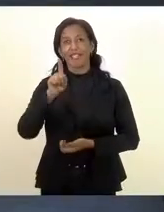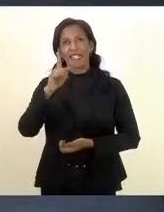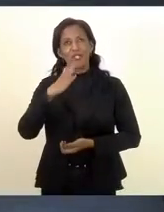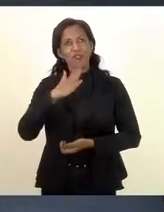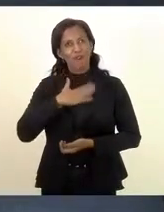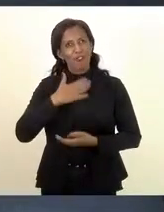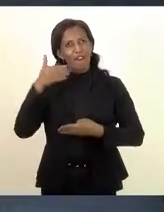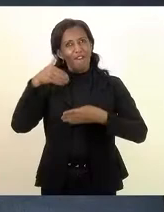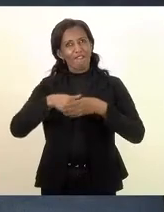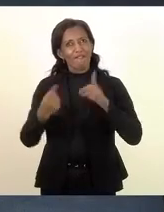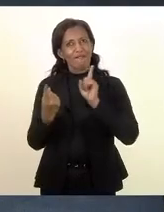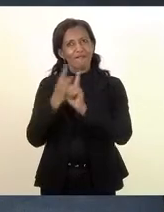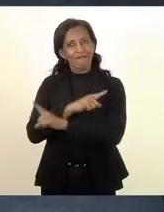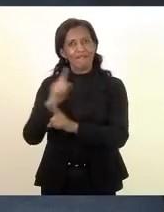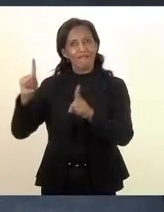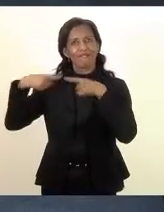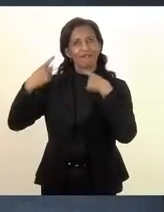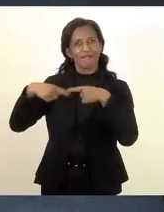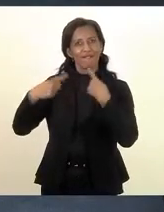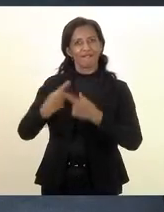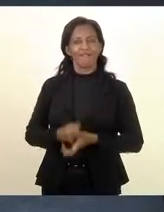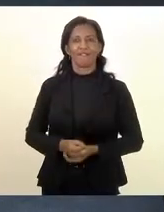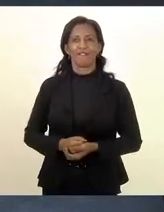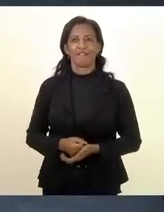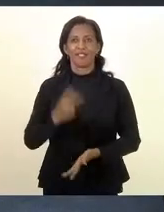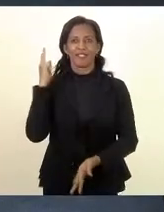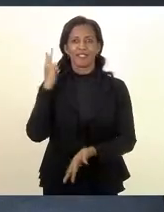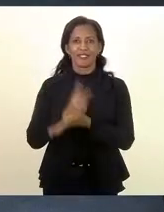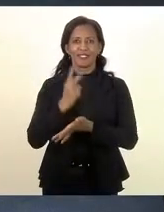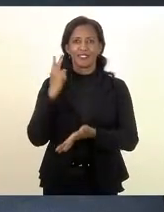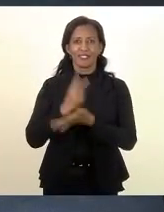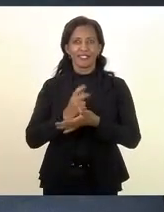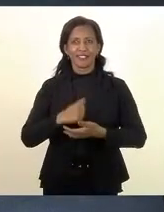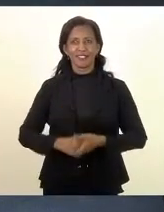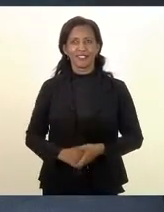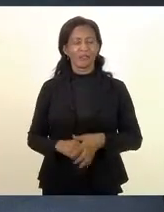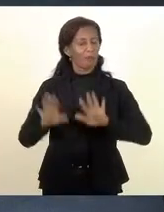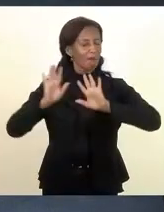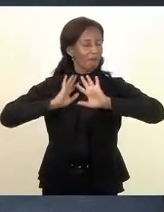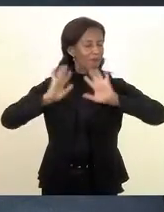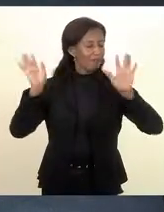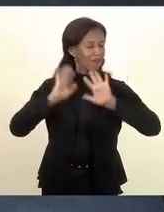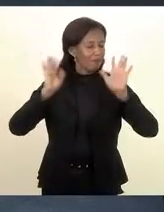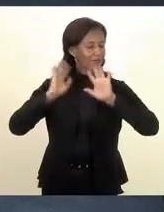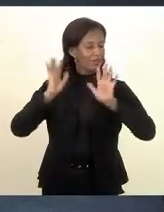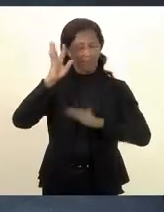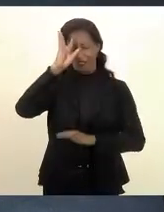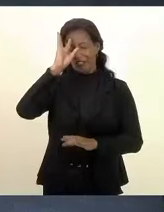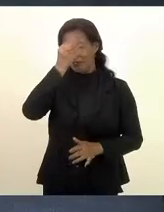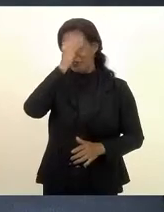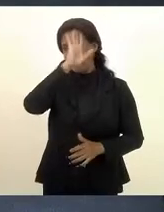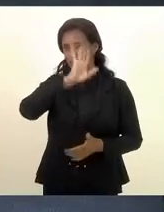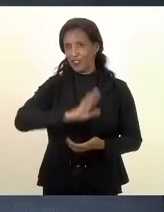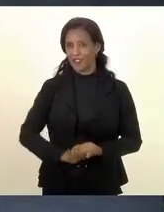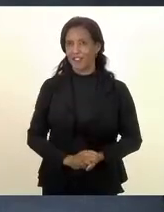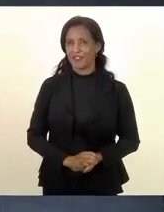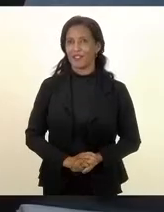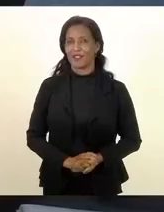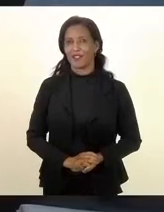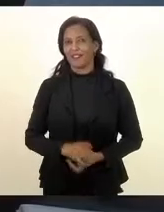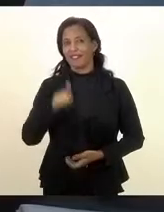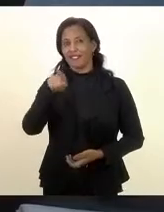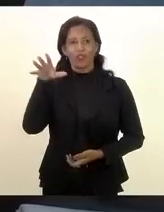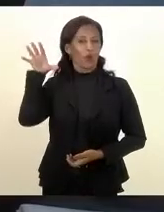eu lhe mando que ele não altera eu tentei falar mas de qualquer jeito o resolvido está ele gosta de ouvir vossa